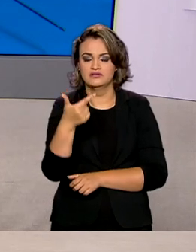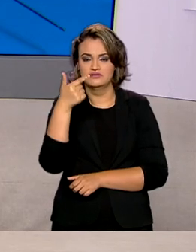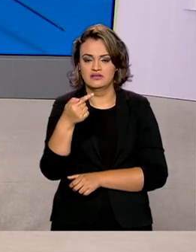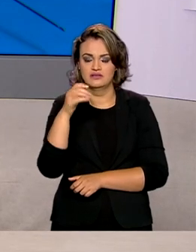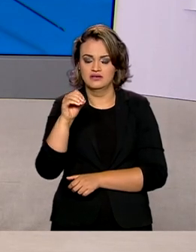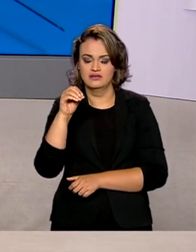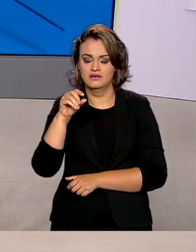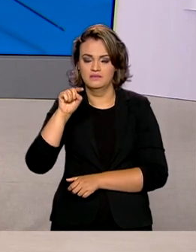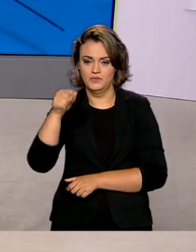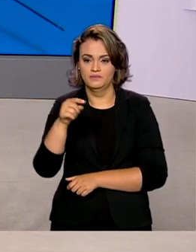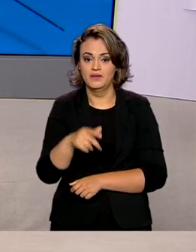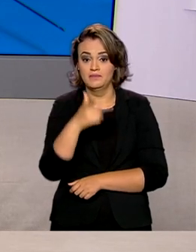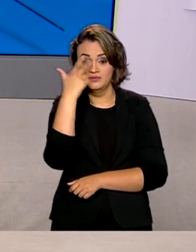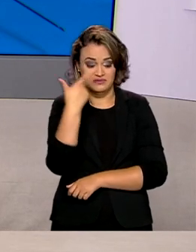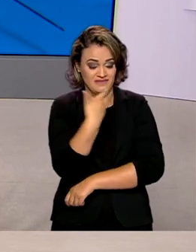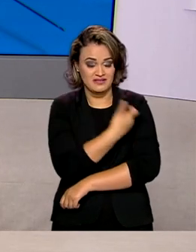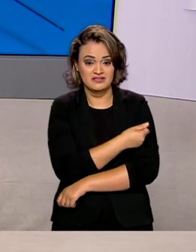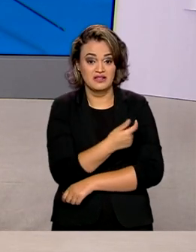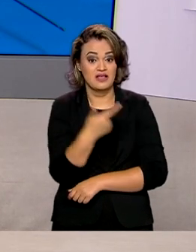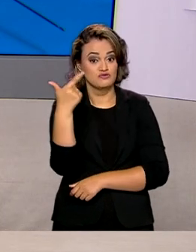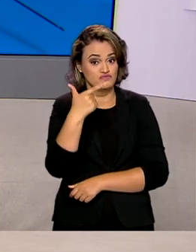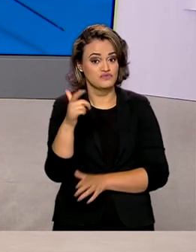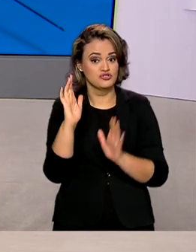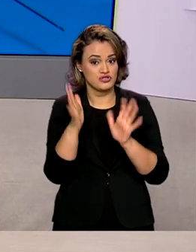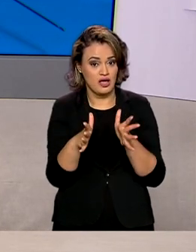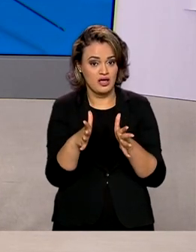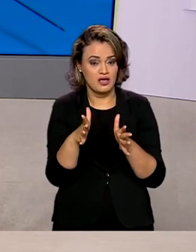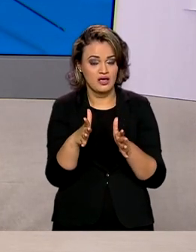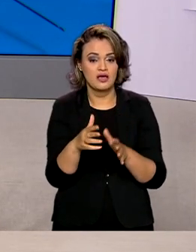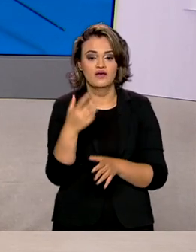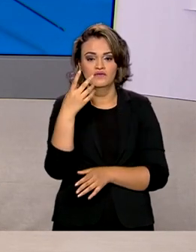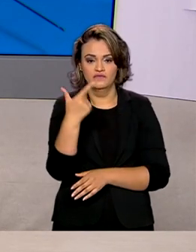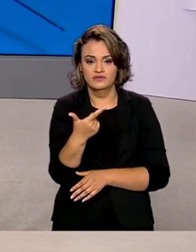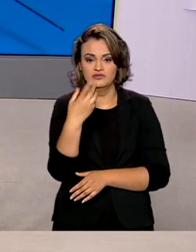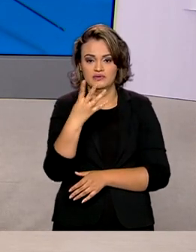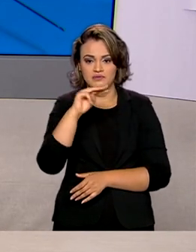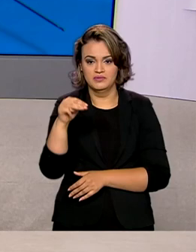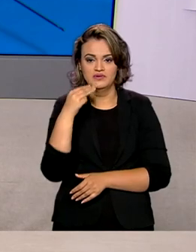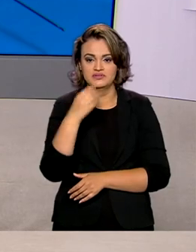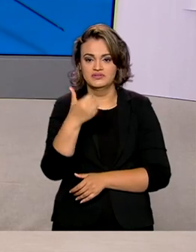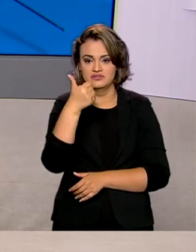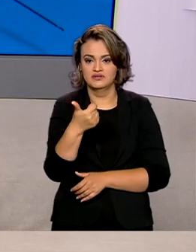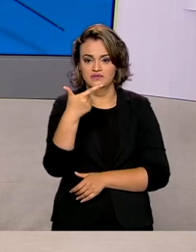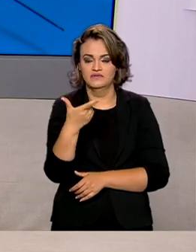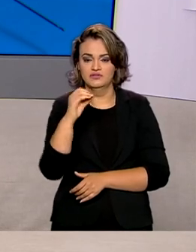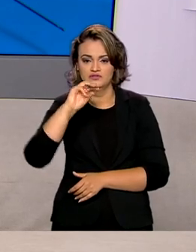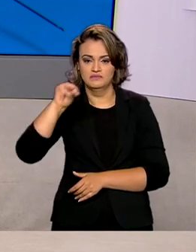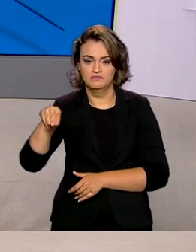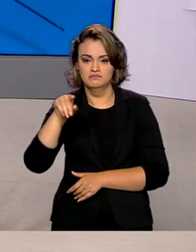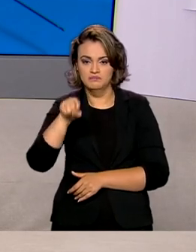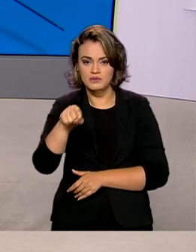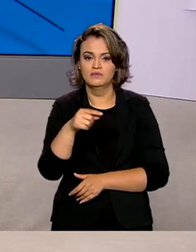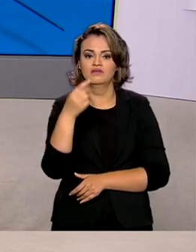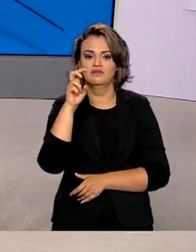61.270.000. E as pessoas vacinadas com a segunda dose, 24.120.550.